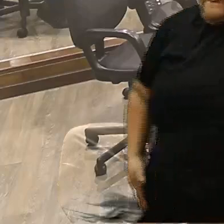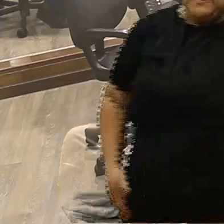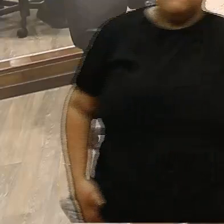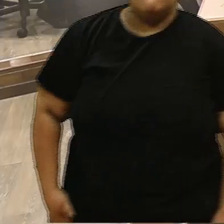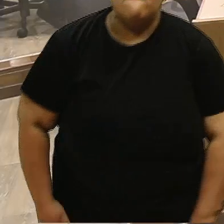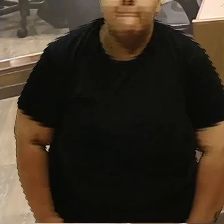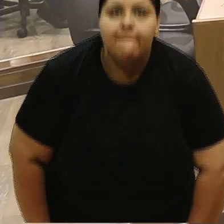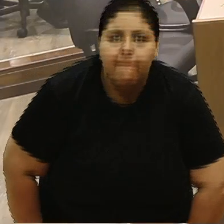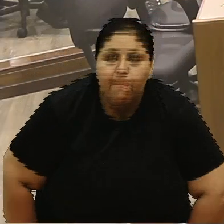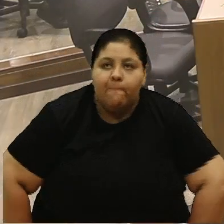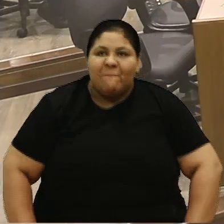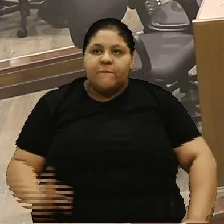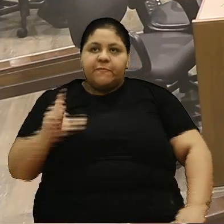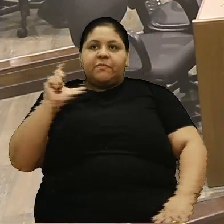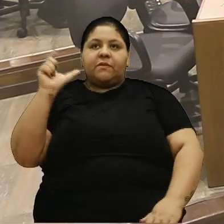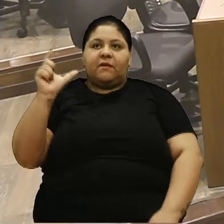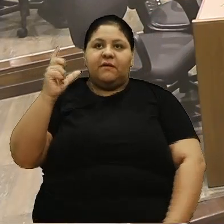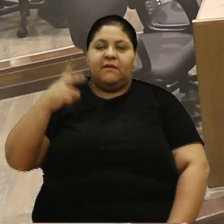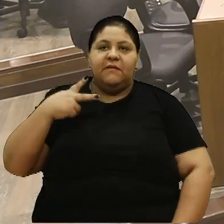Ramon Teles.